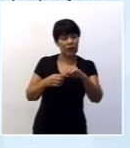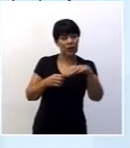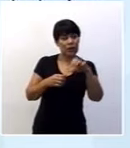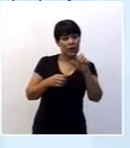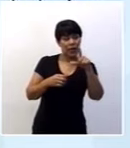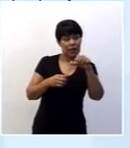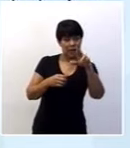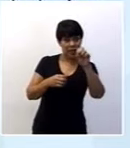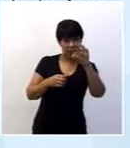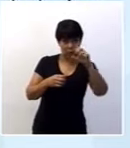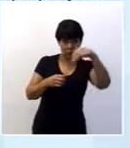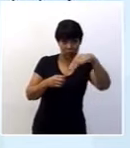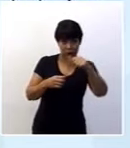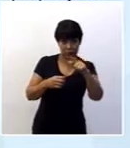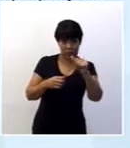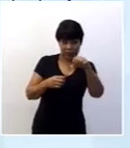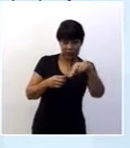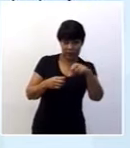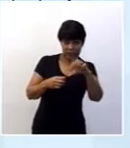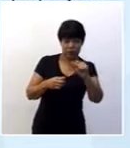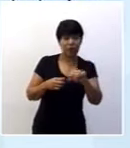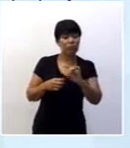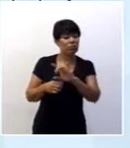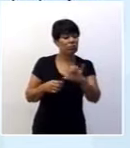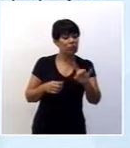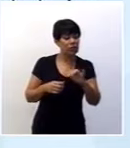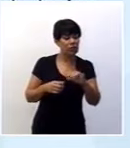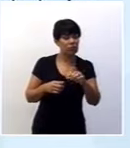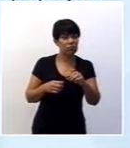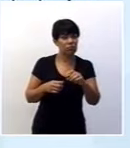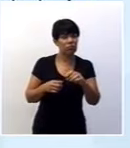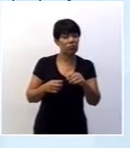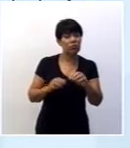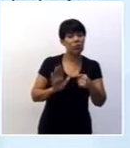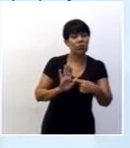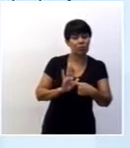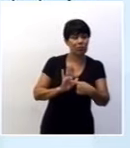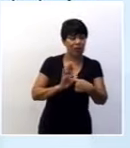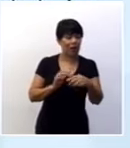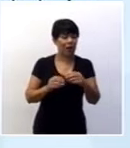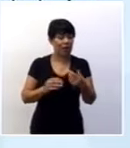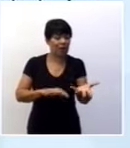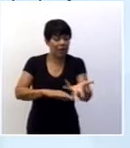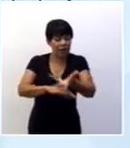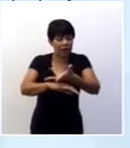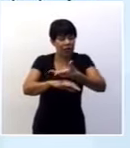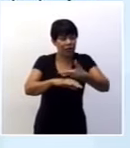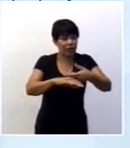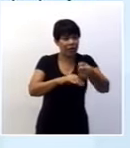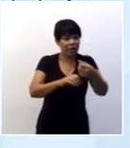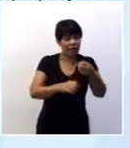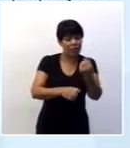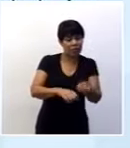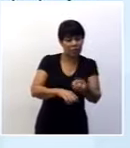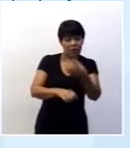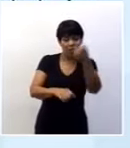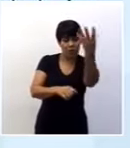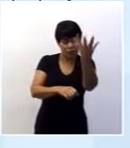de maneiras diferentes, tá? Então a vegetação vai se comportar, vai refletir aquela energia de uma maneira, a água, o